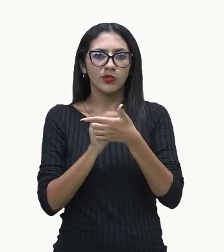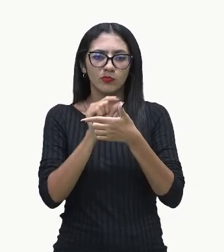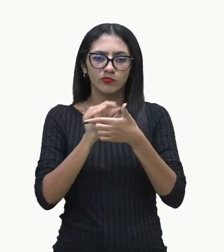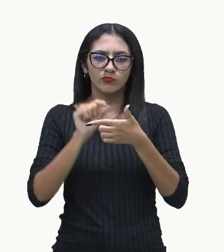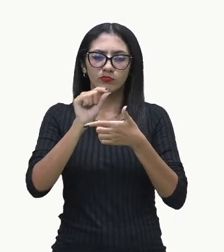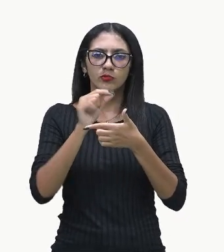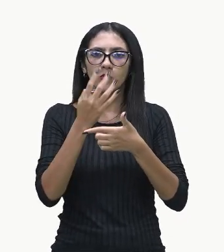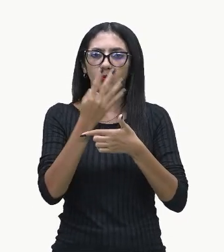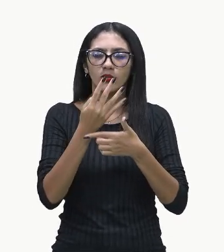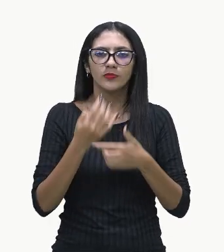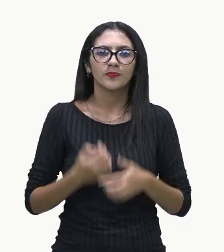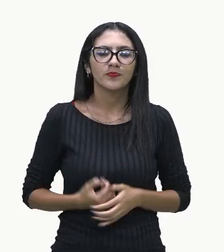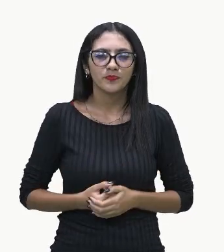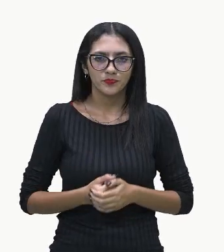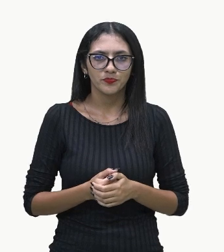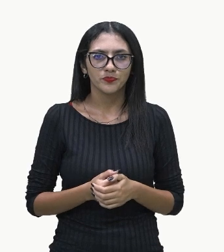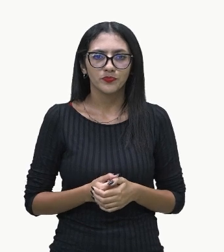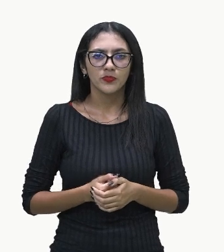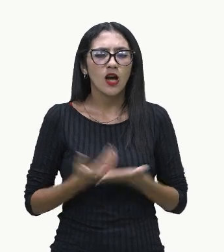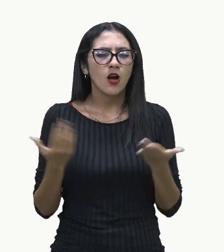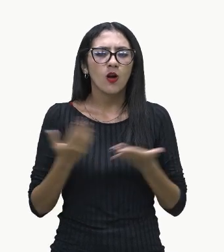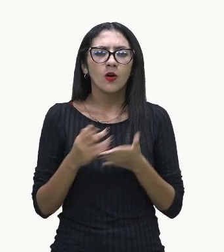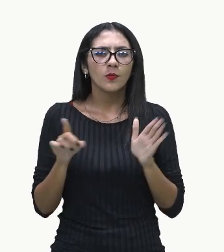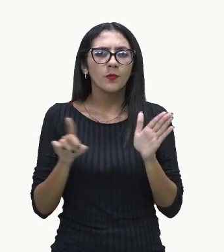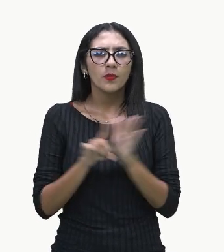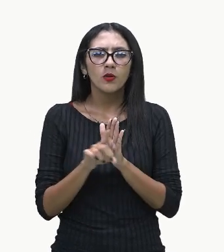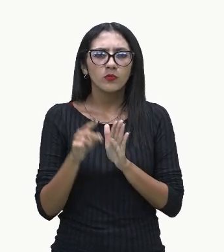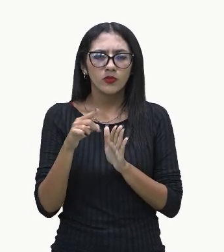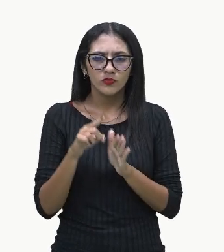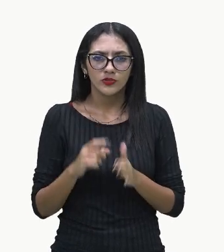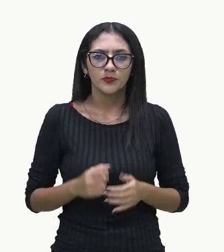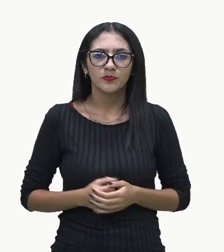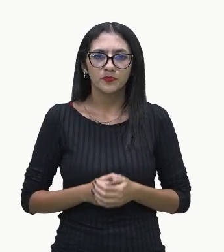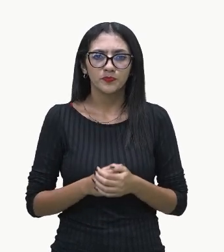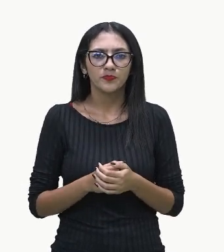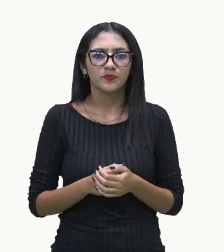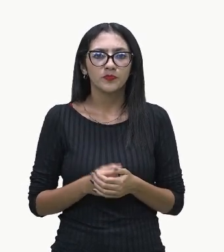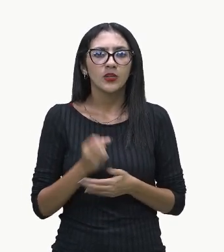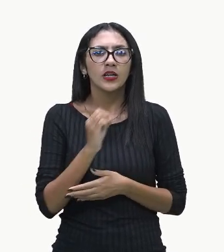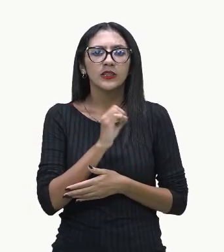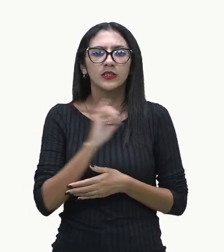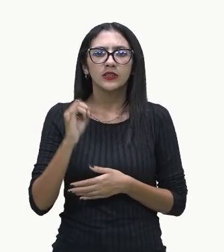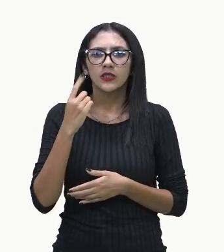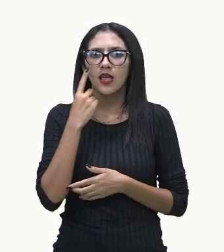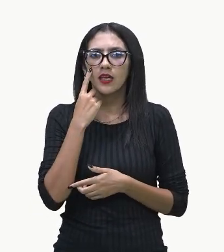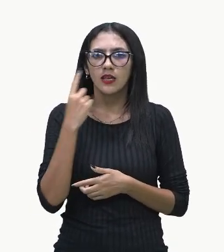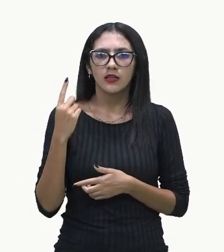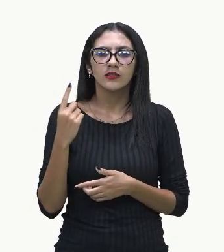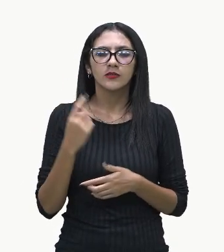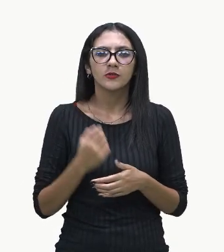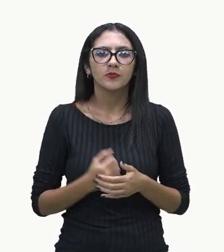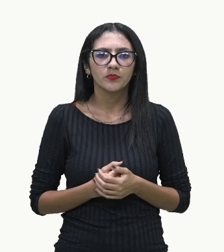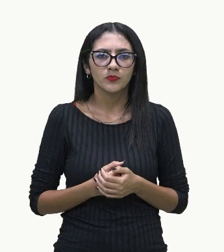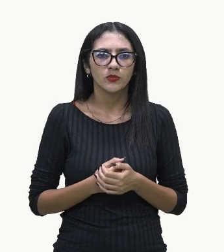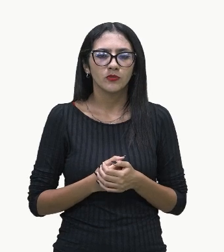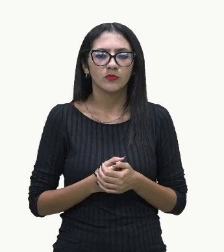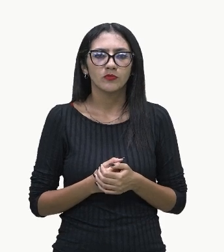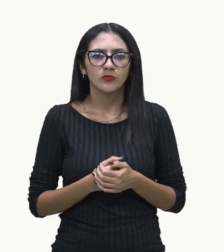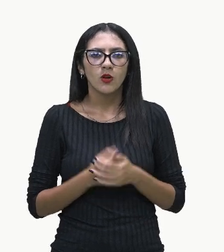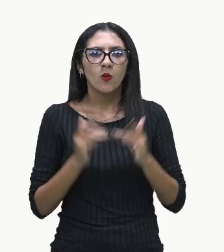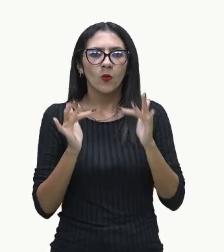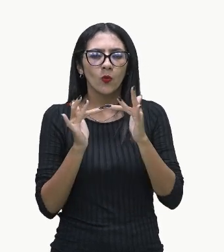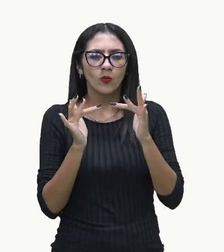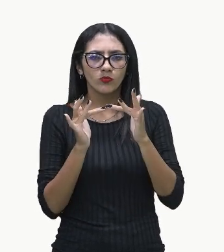Agora eu tenho uma pergunta a fazer para você. Se este segmento unido a este aqui é